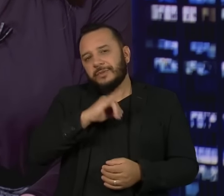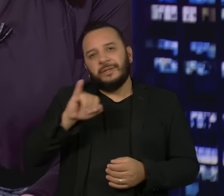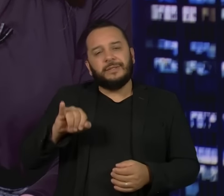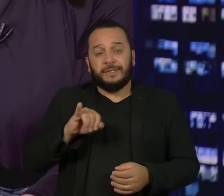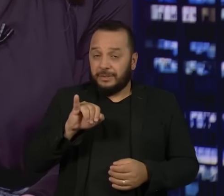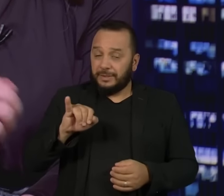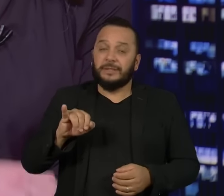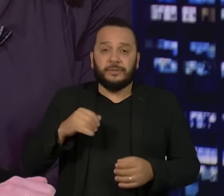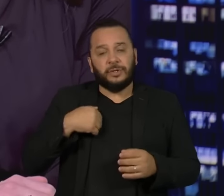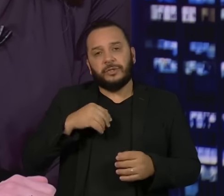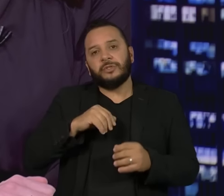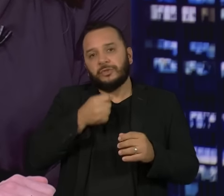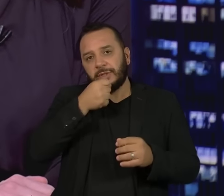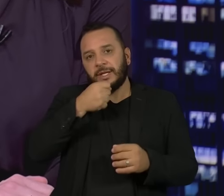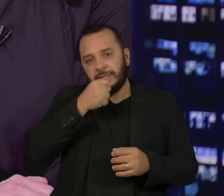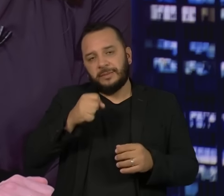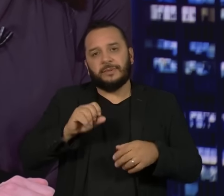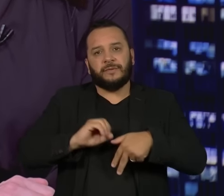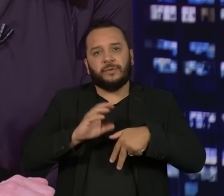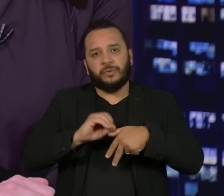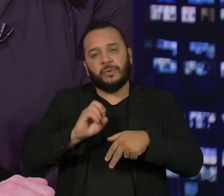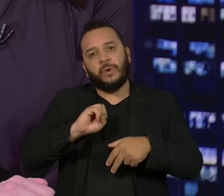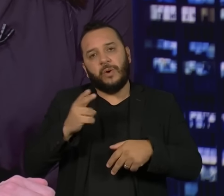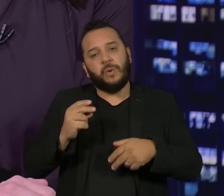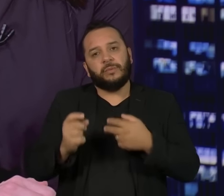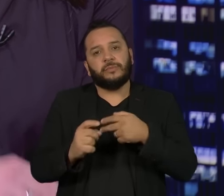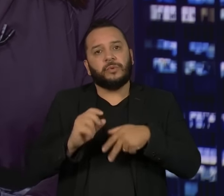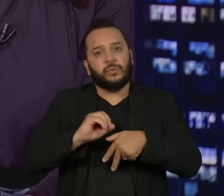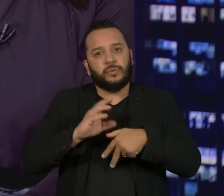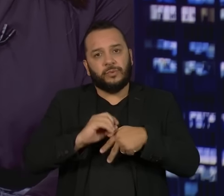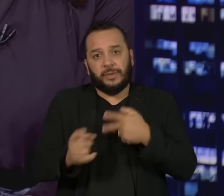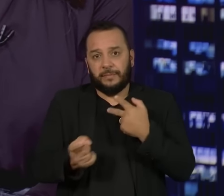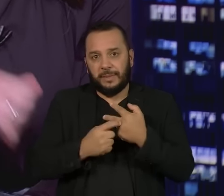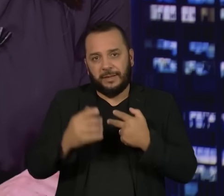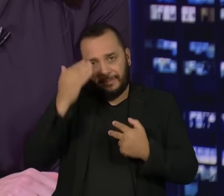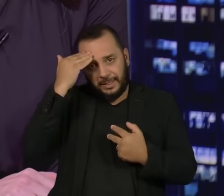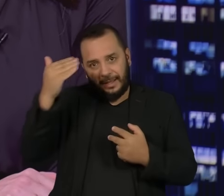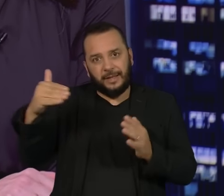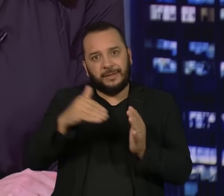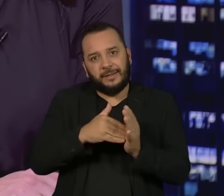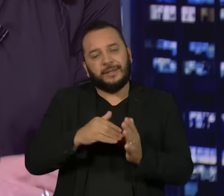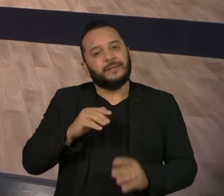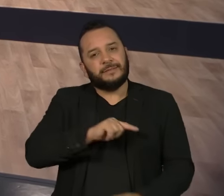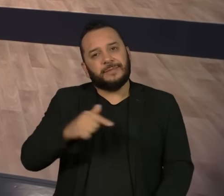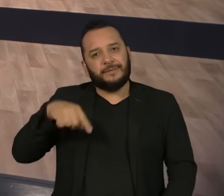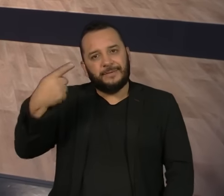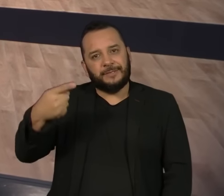Cultura ou baixe o aplicativo Cultura Play. Obrigada pela sua companhia. Até a semana que vem.